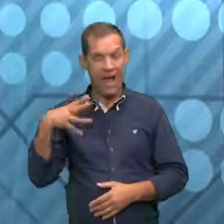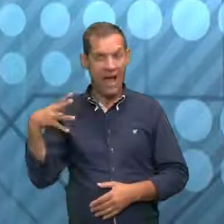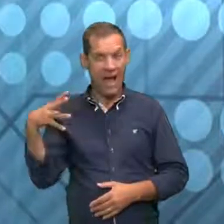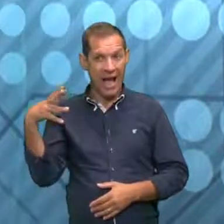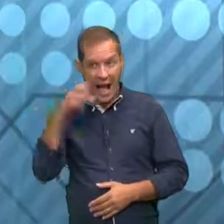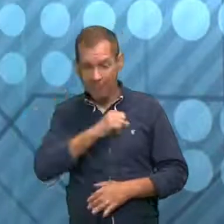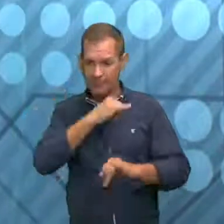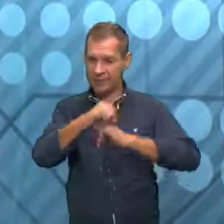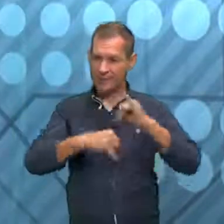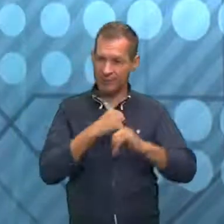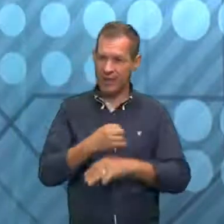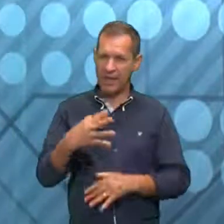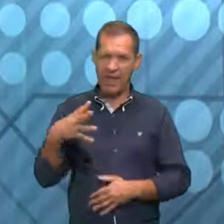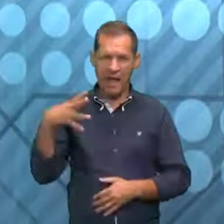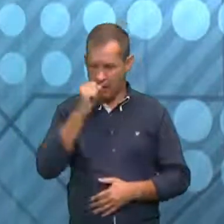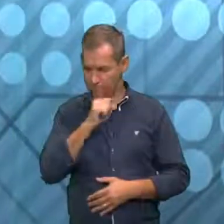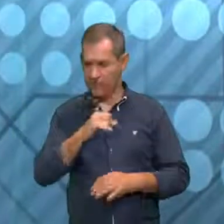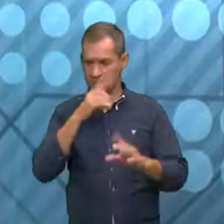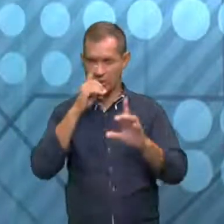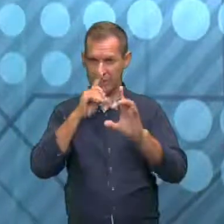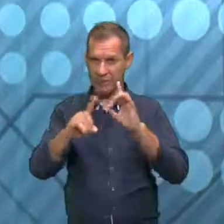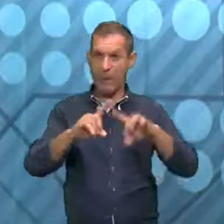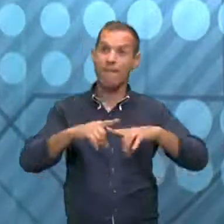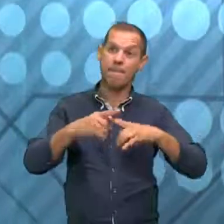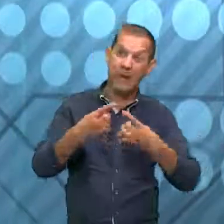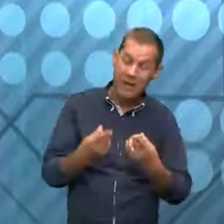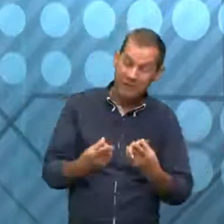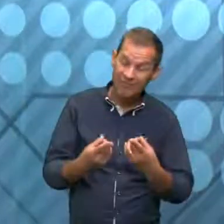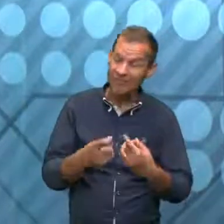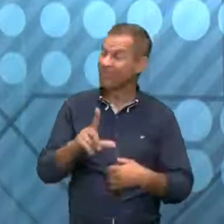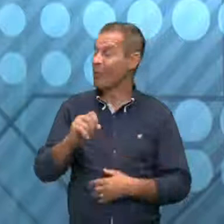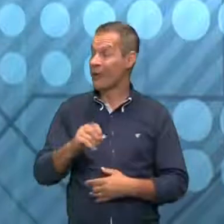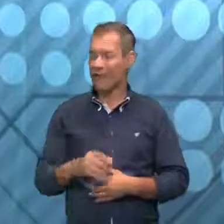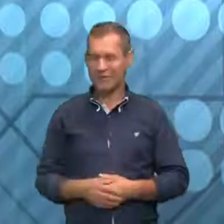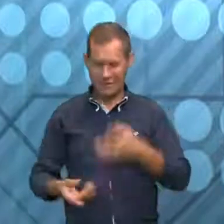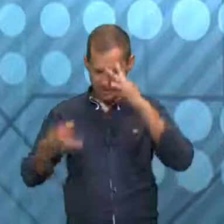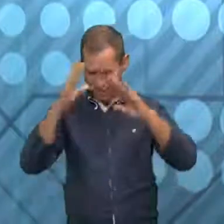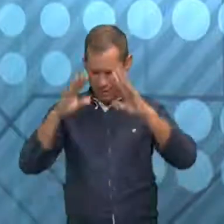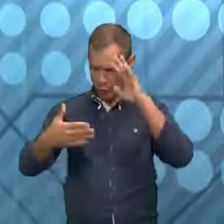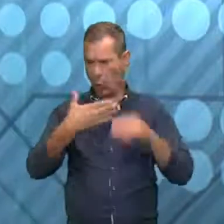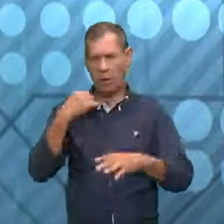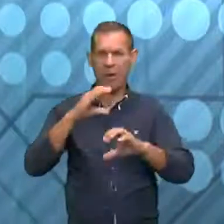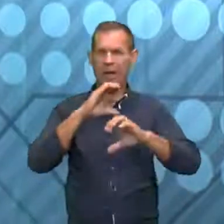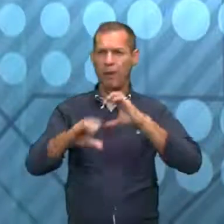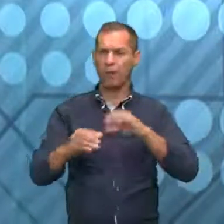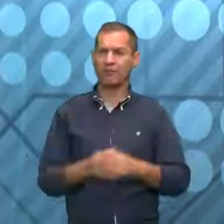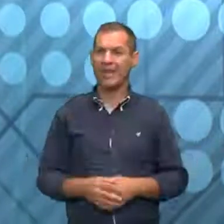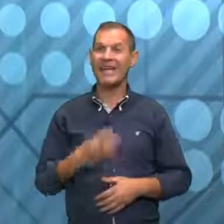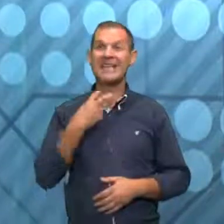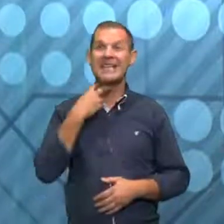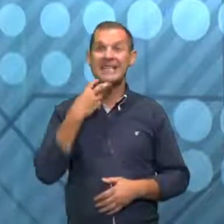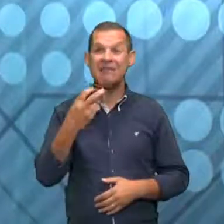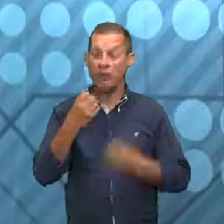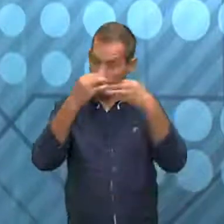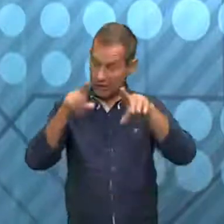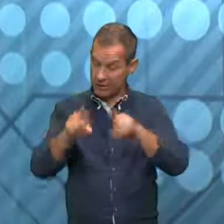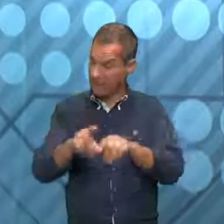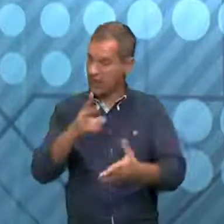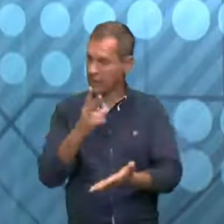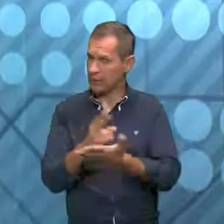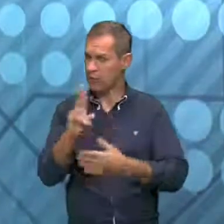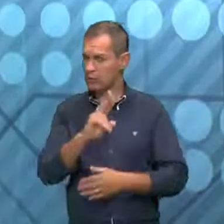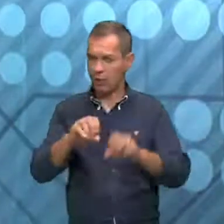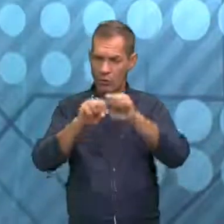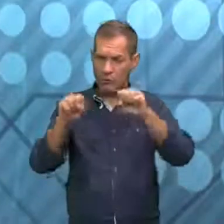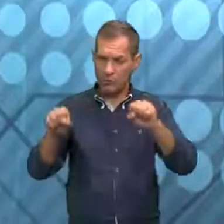de internet, maior velocidade de transmissão de dados. Ele não foi pensado para melhorar a comunicação de voz. Até eu falei que ele continua